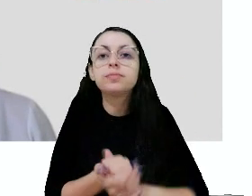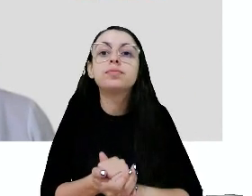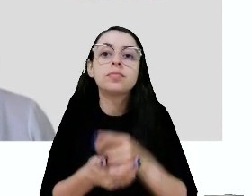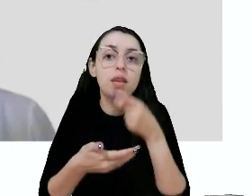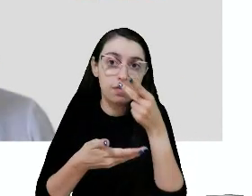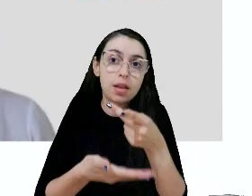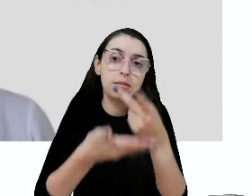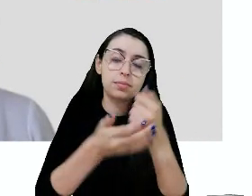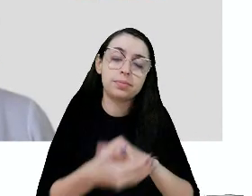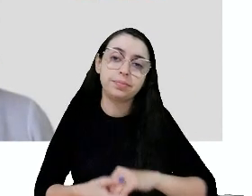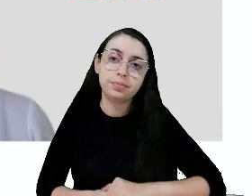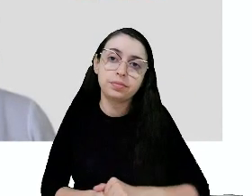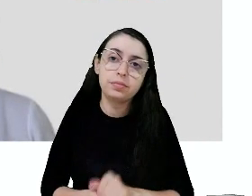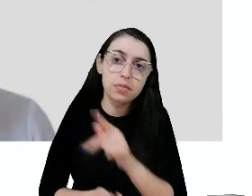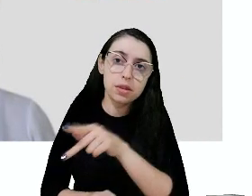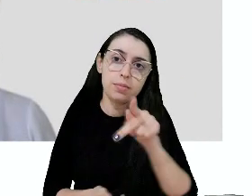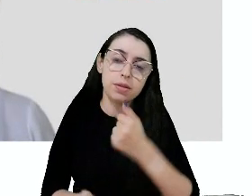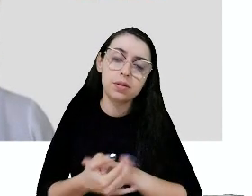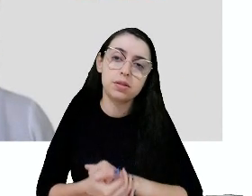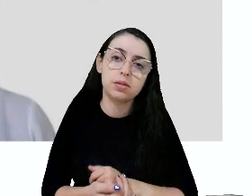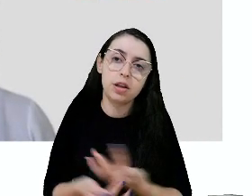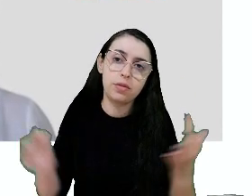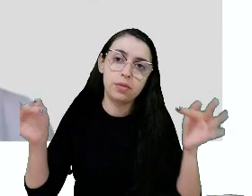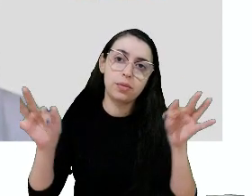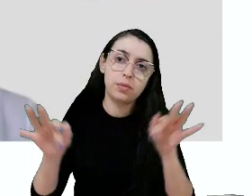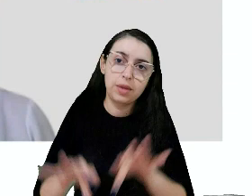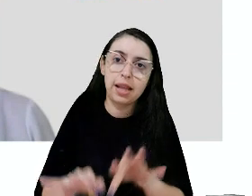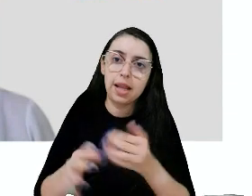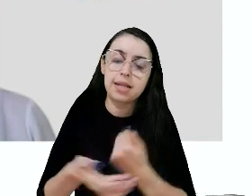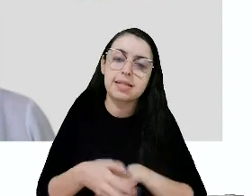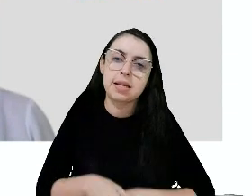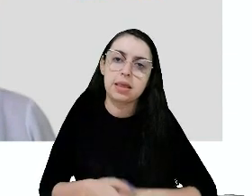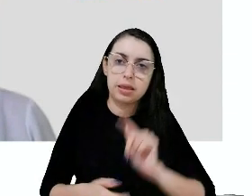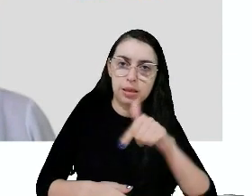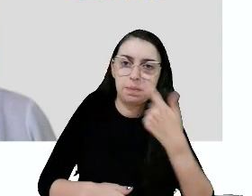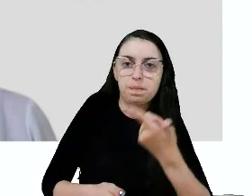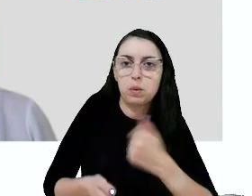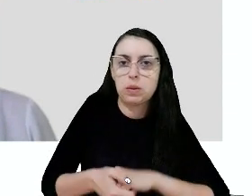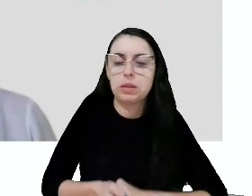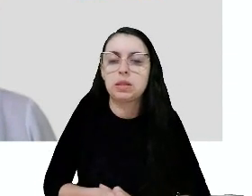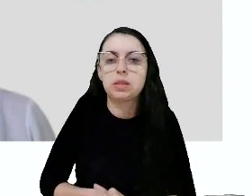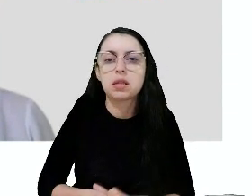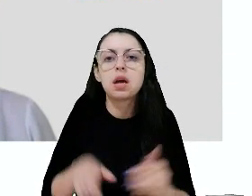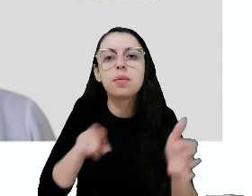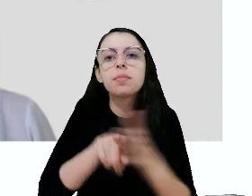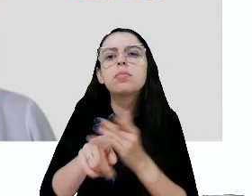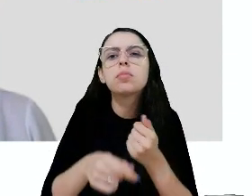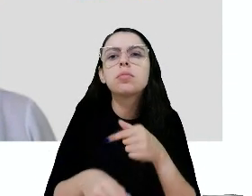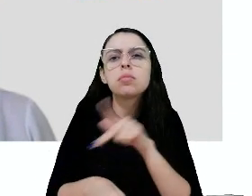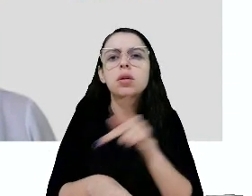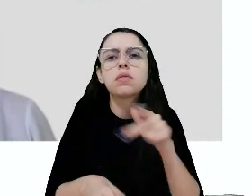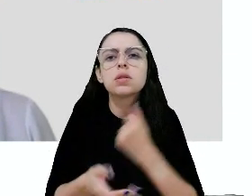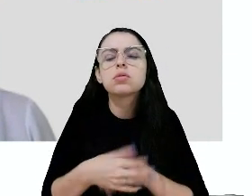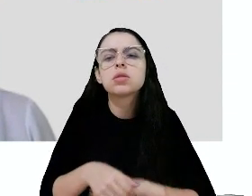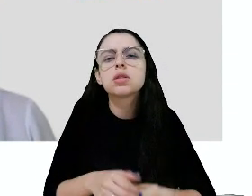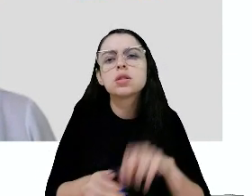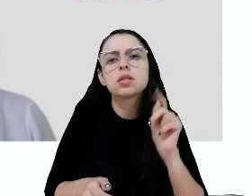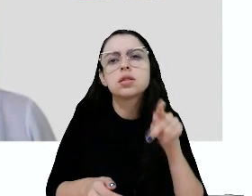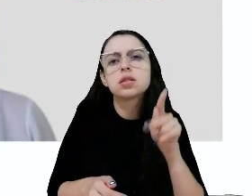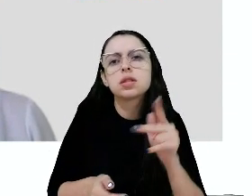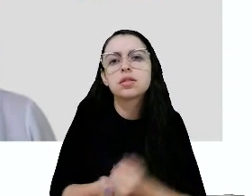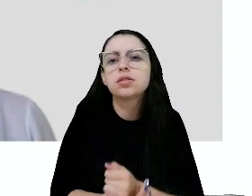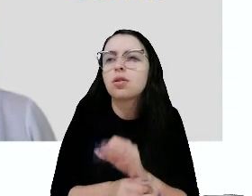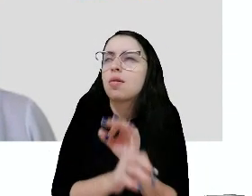para a professora para depois a gente já encaminhar para o encerramento. Ela pergunta: professora Silvia, sempre fala